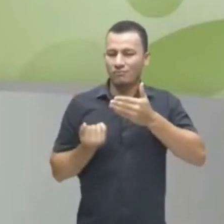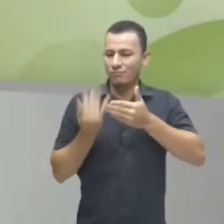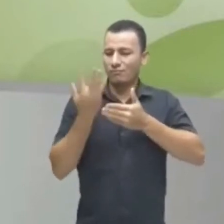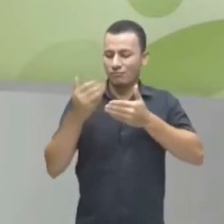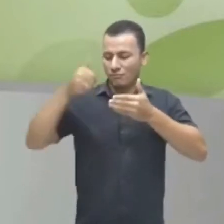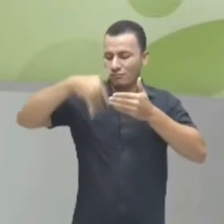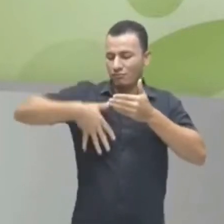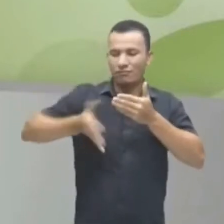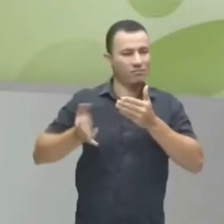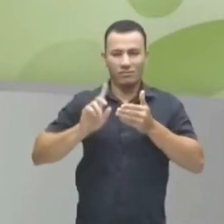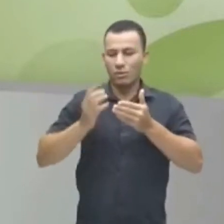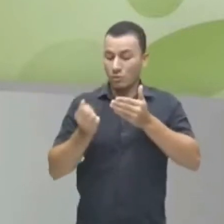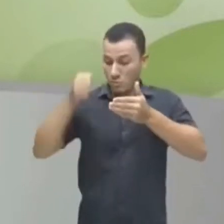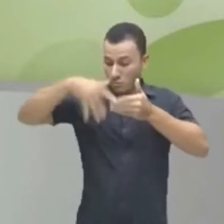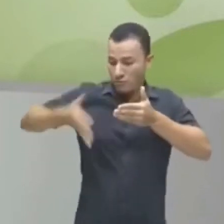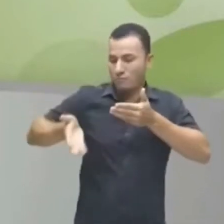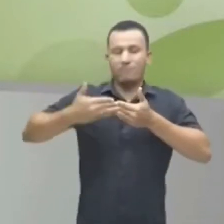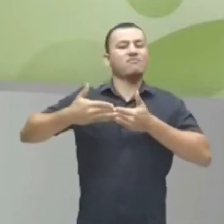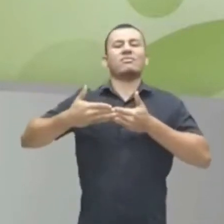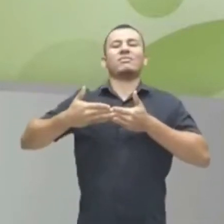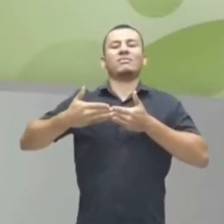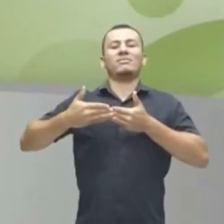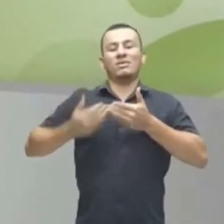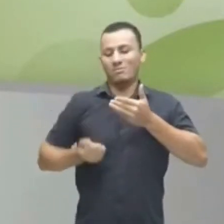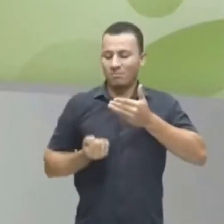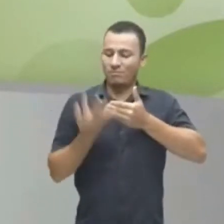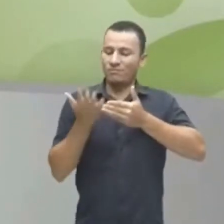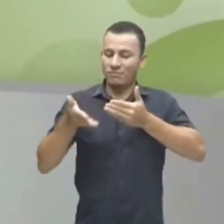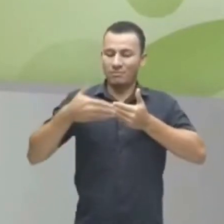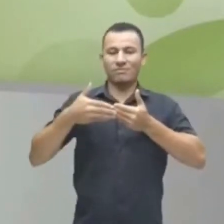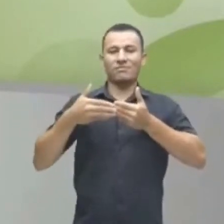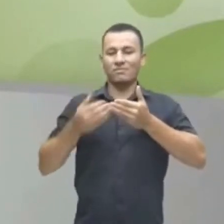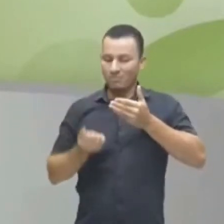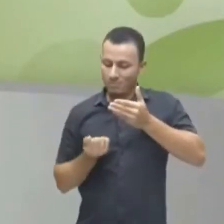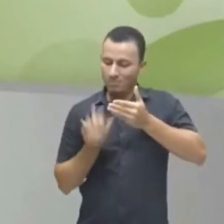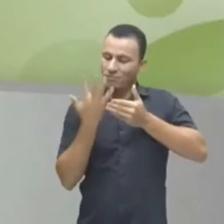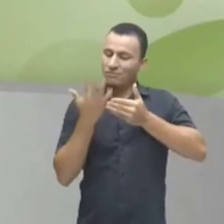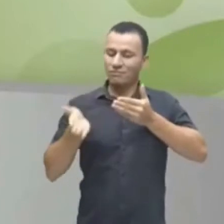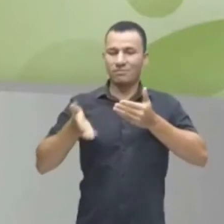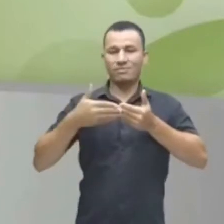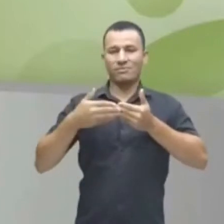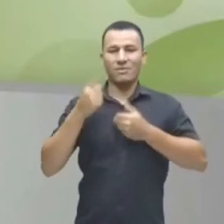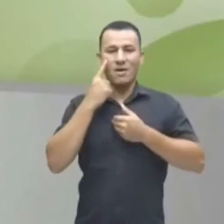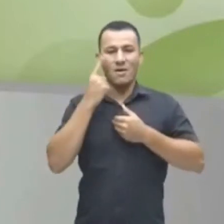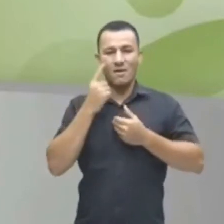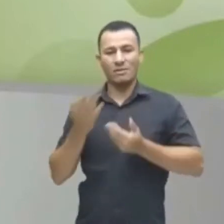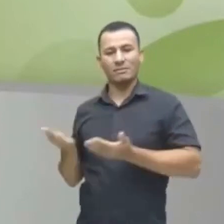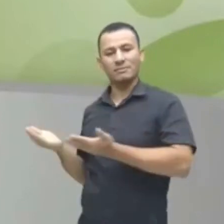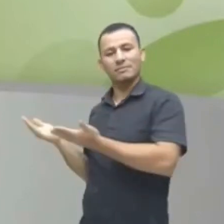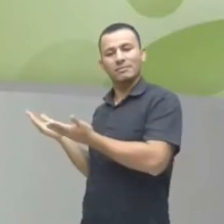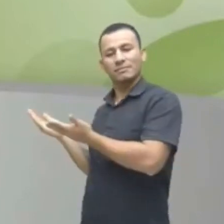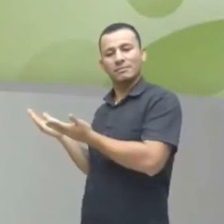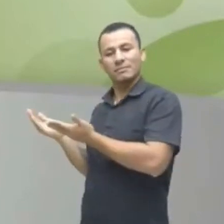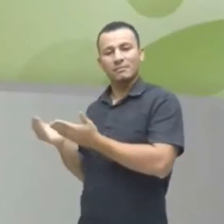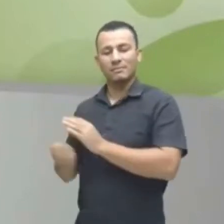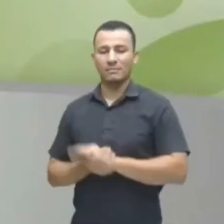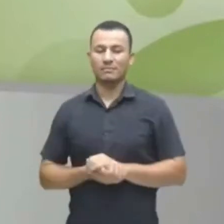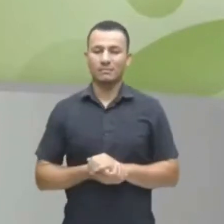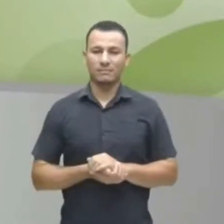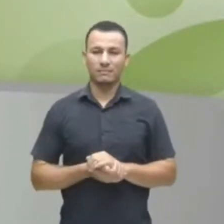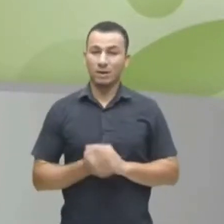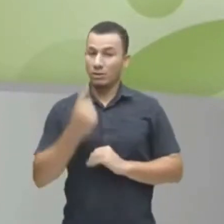não voltar, para que esse sangue não volte. Por isso que a gente apresenta aqui para vocês a ida